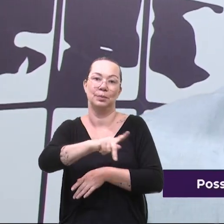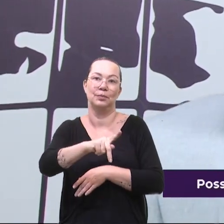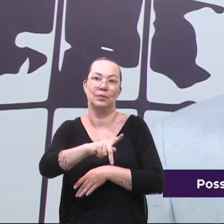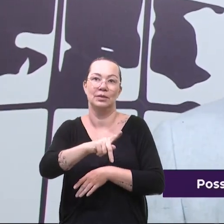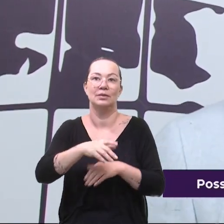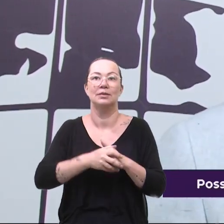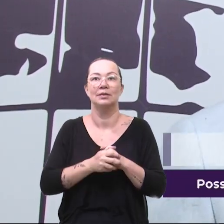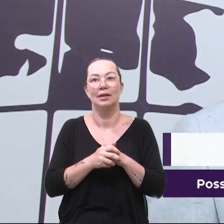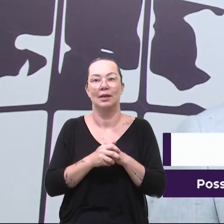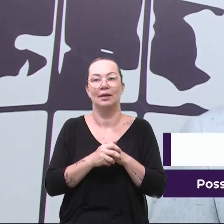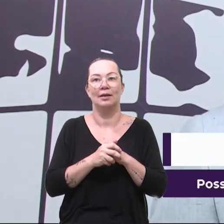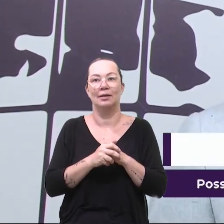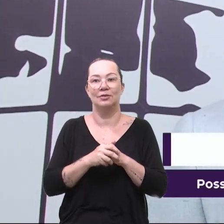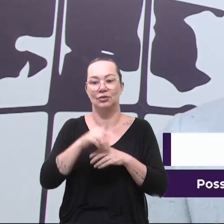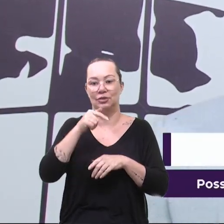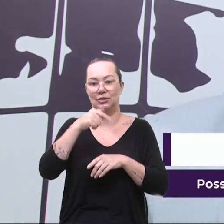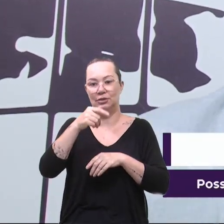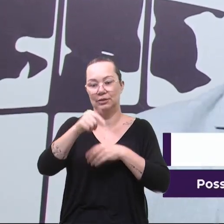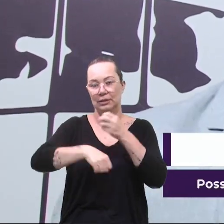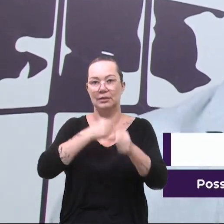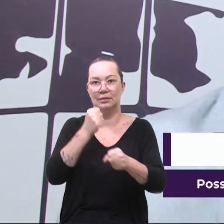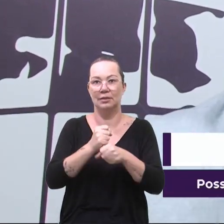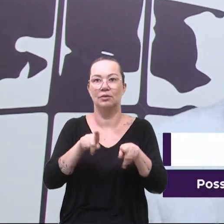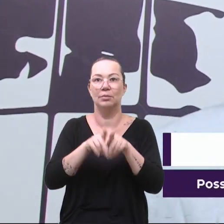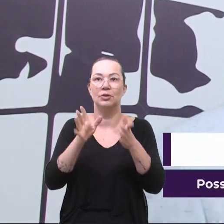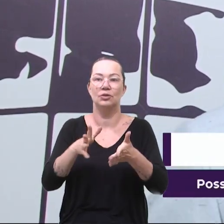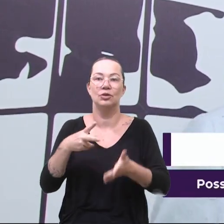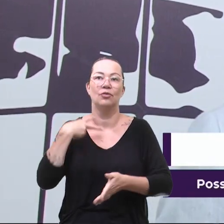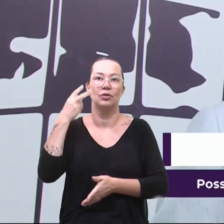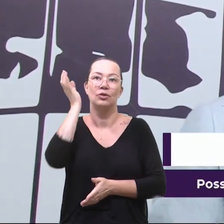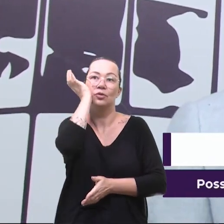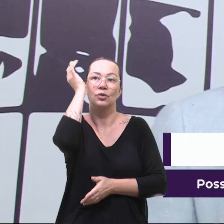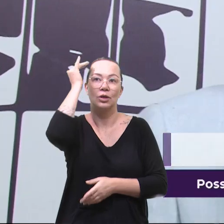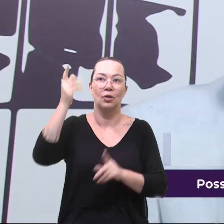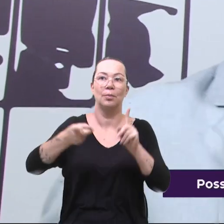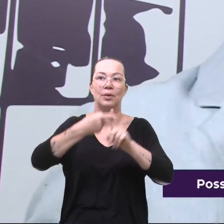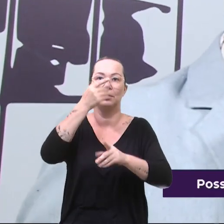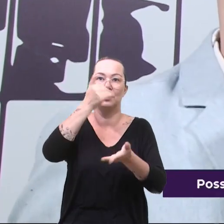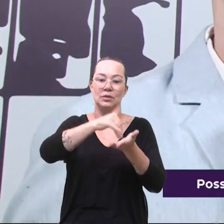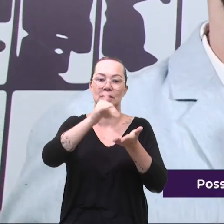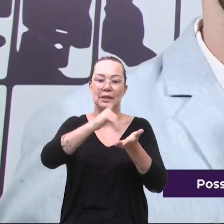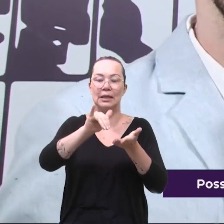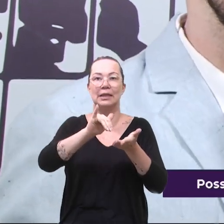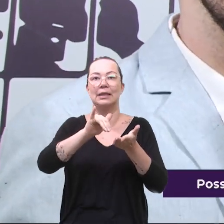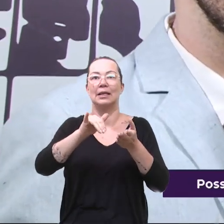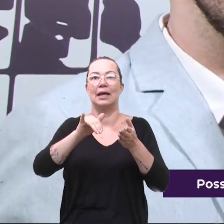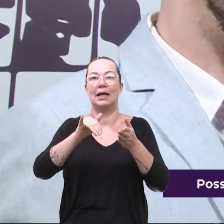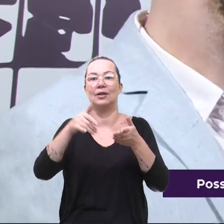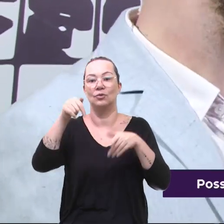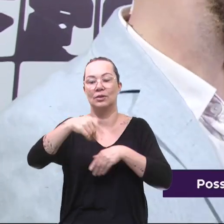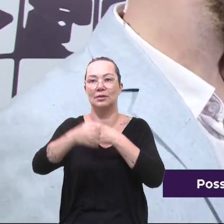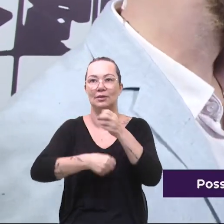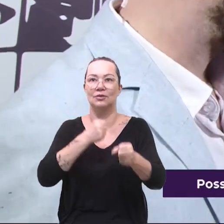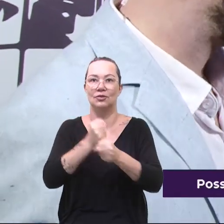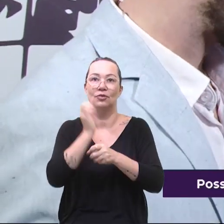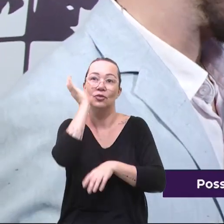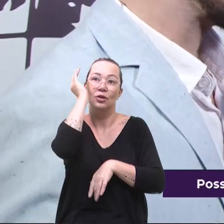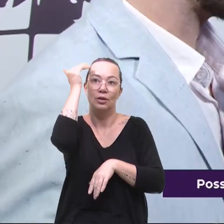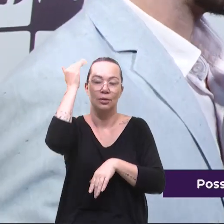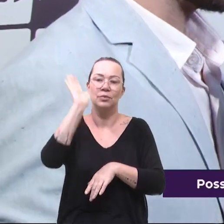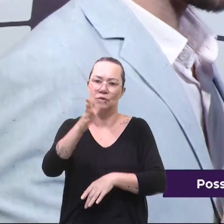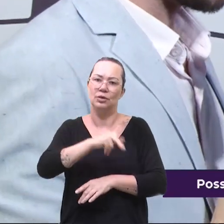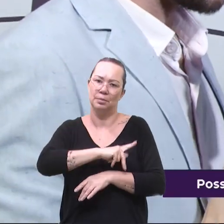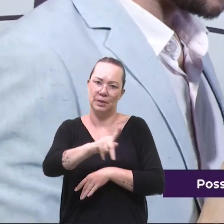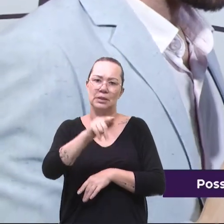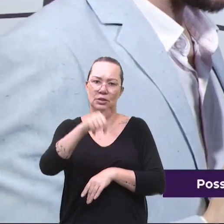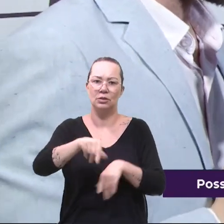diretora de 2024, e já está aqui comigo também o vereador Felipe Gramelmaier, que é o primeiro secretário da mesa diretora deste ano. Felipe, que já foi presidente da